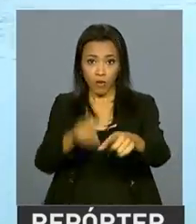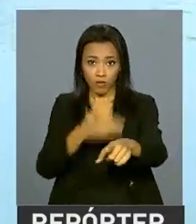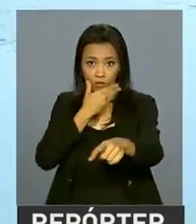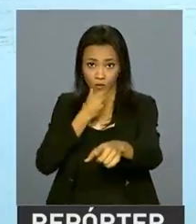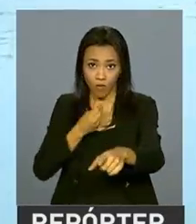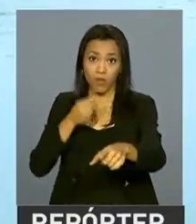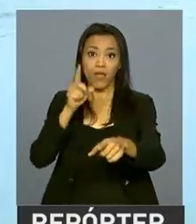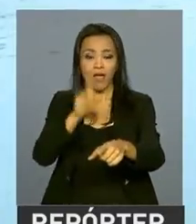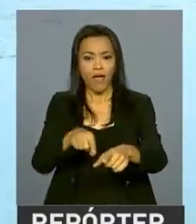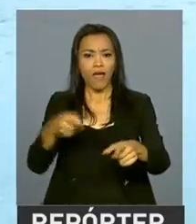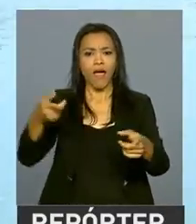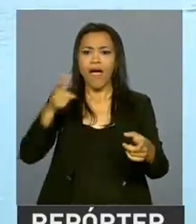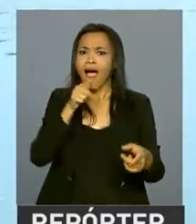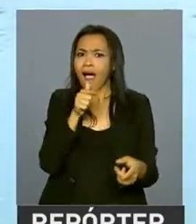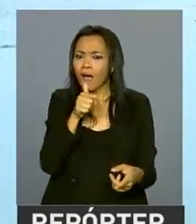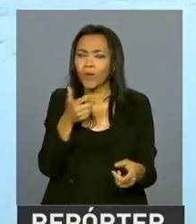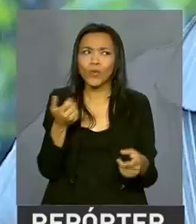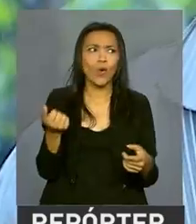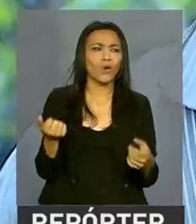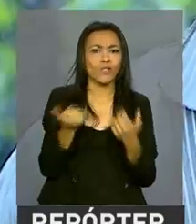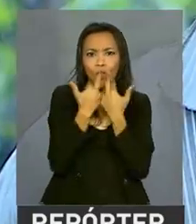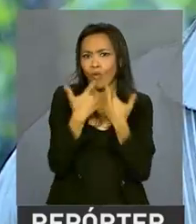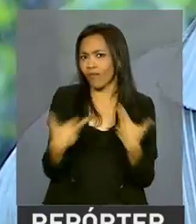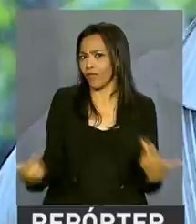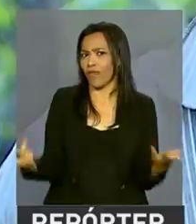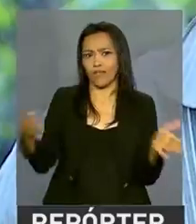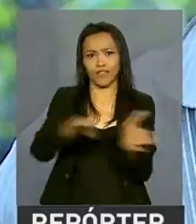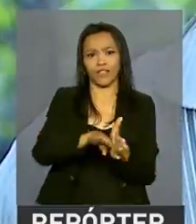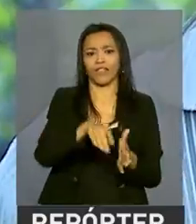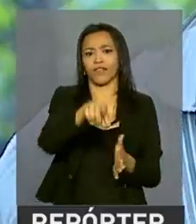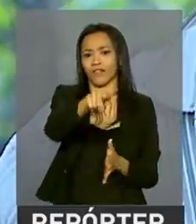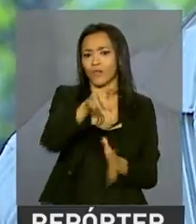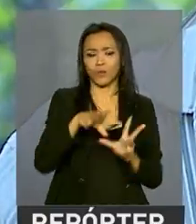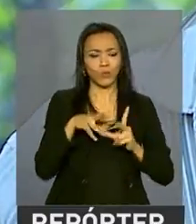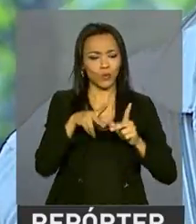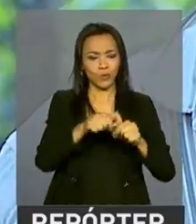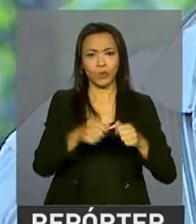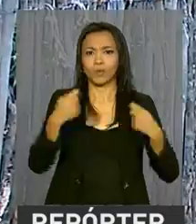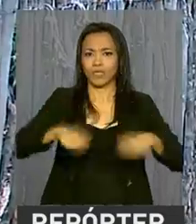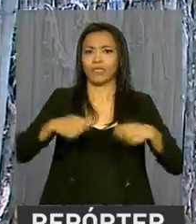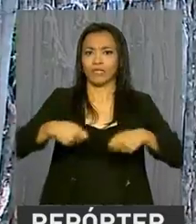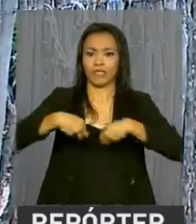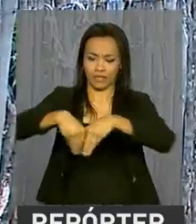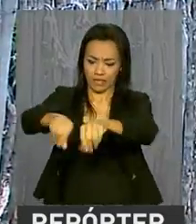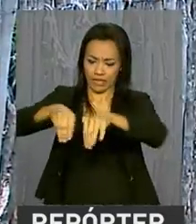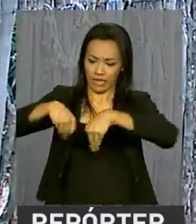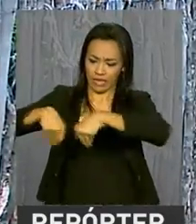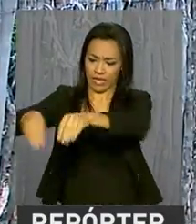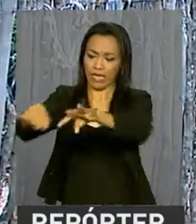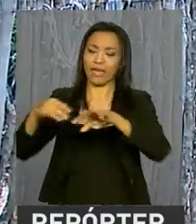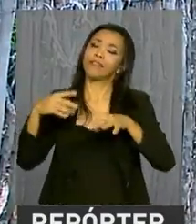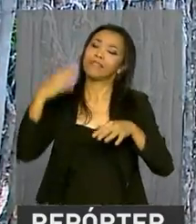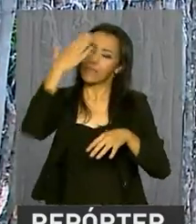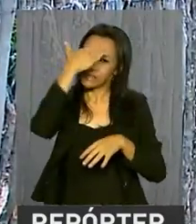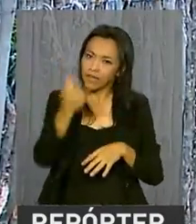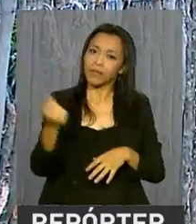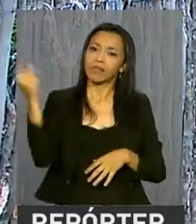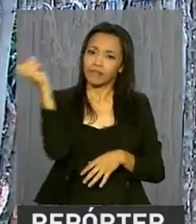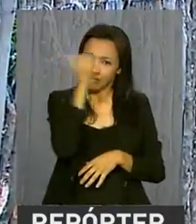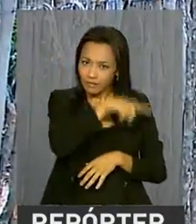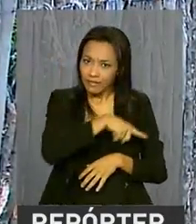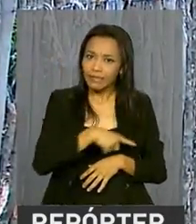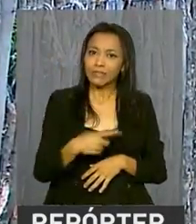da água é mais que uma novidade. O agricultor tira tudo da terra e conhece bem as